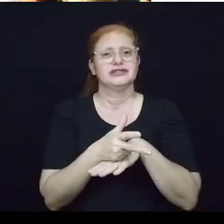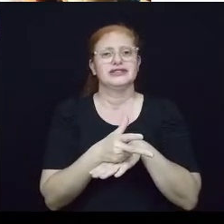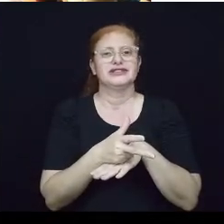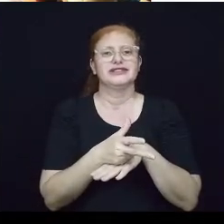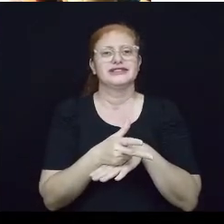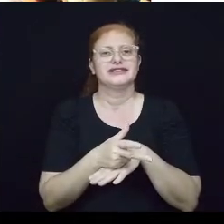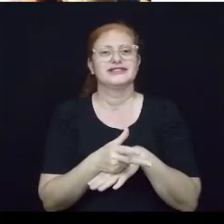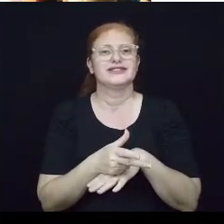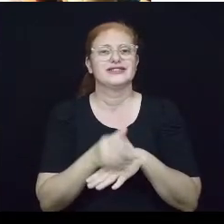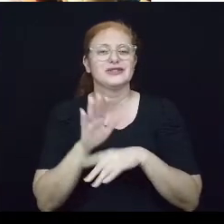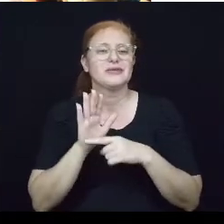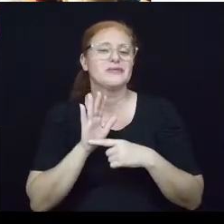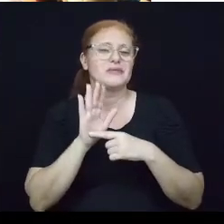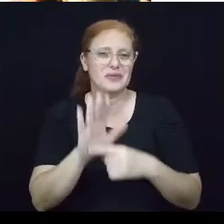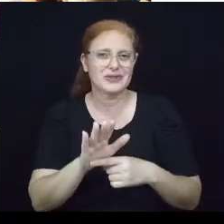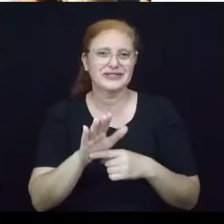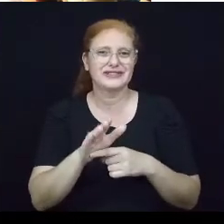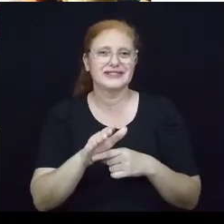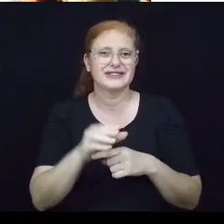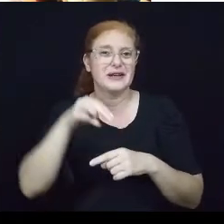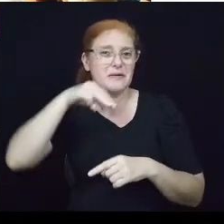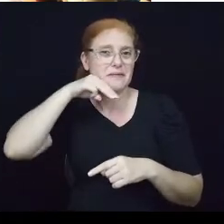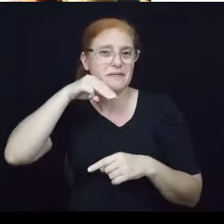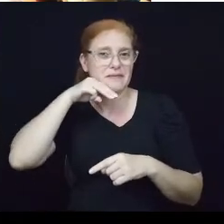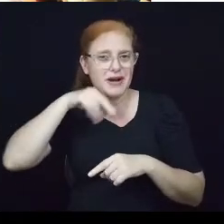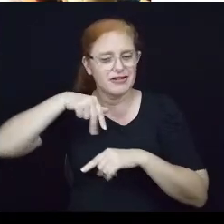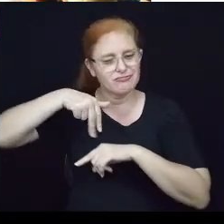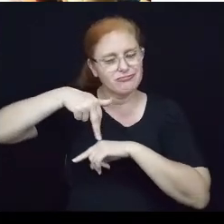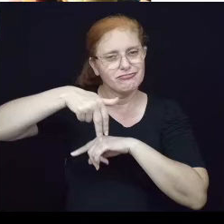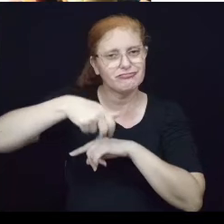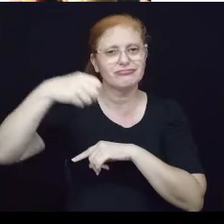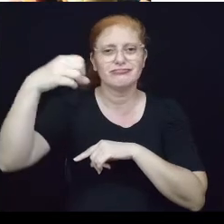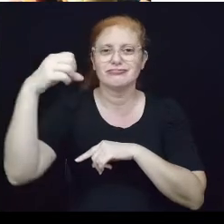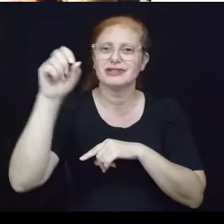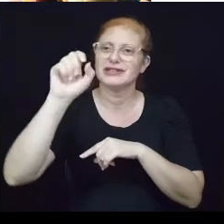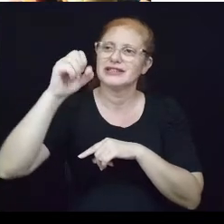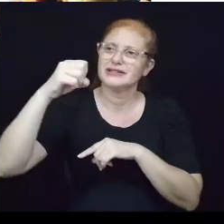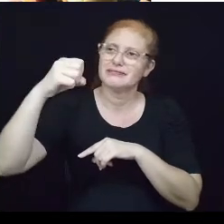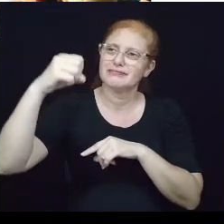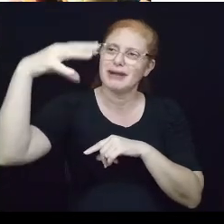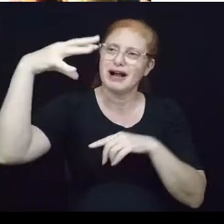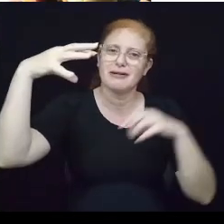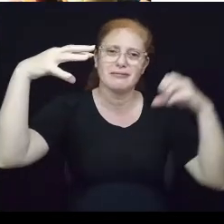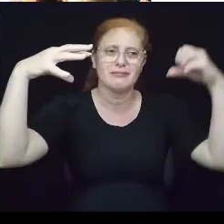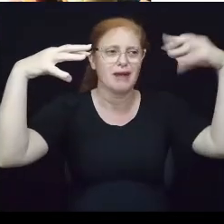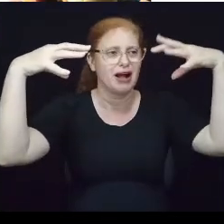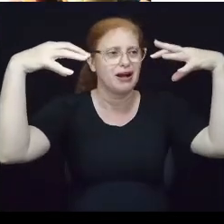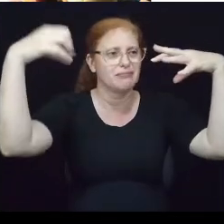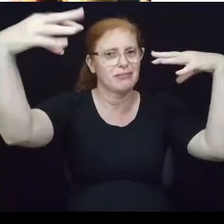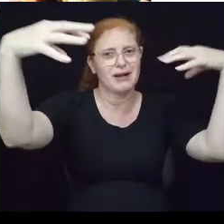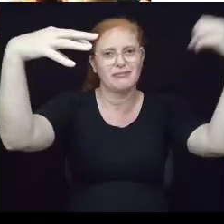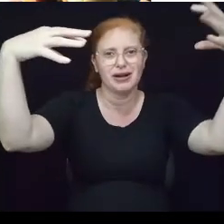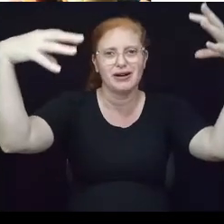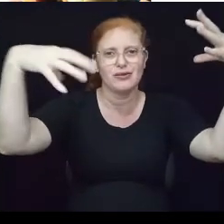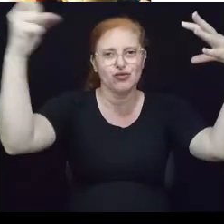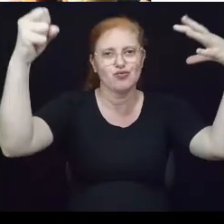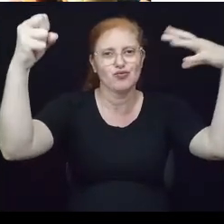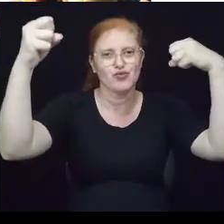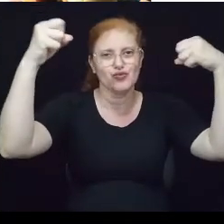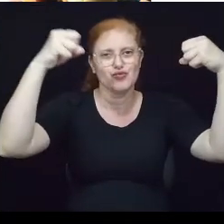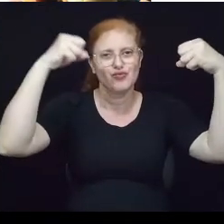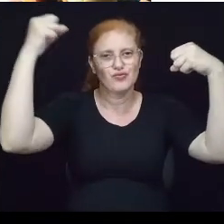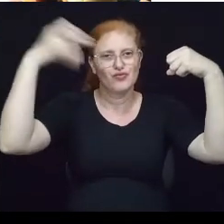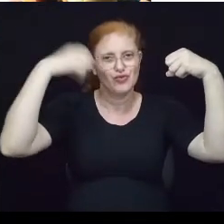Mauro entrando e ligando uma a uma, né, as luminárias e saindo, desligando uma a uma, assim. Nos pareceu super gesto importante.